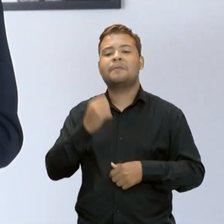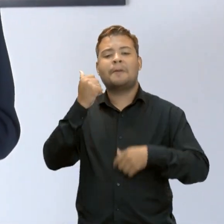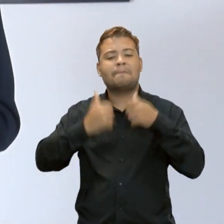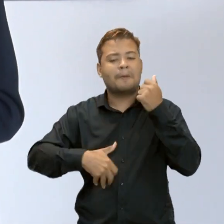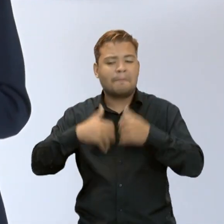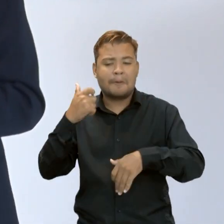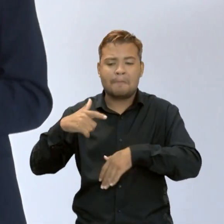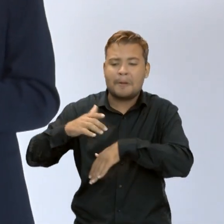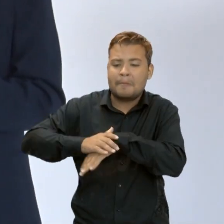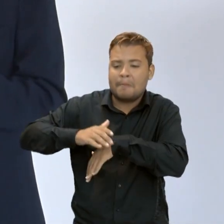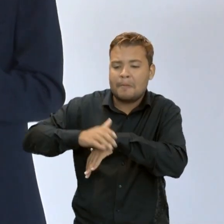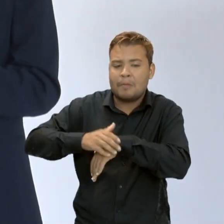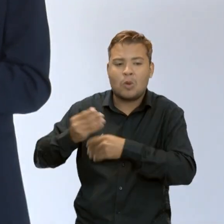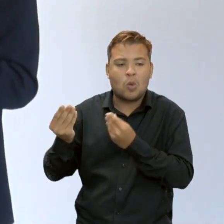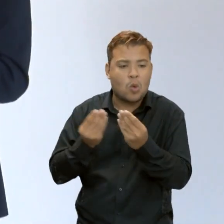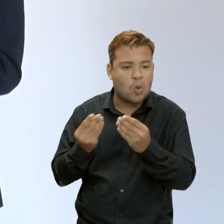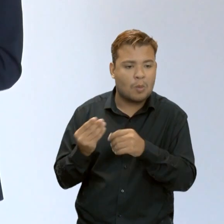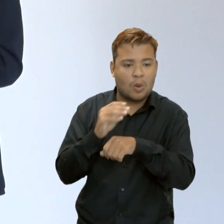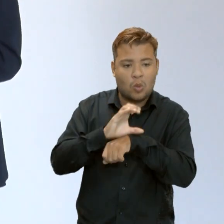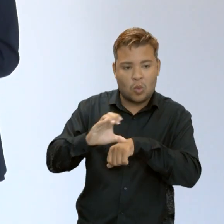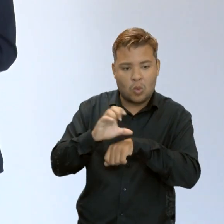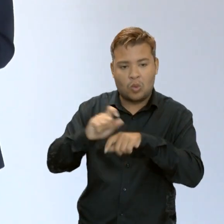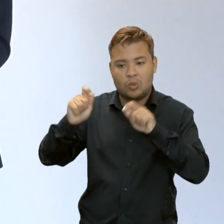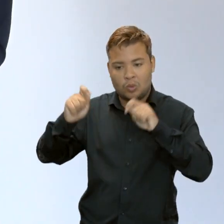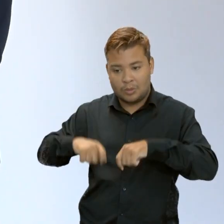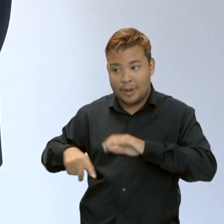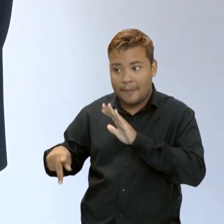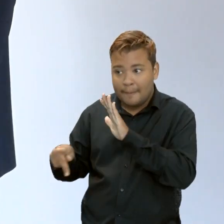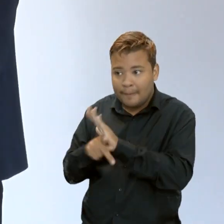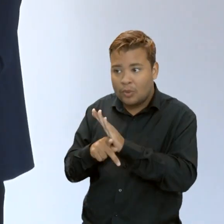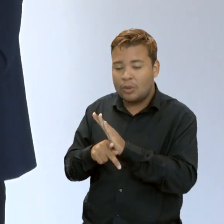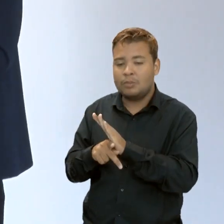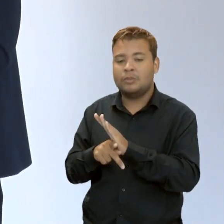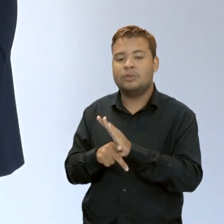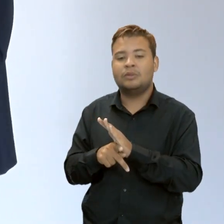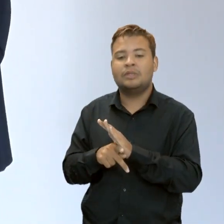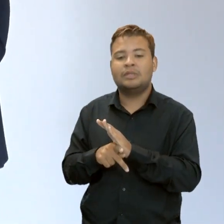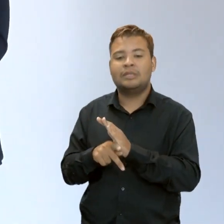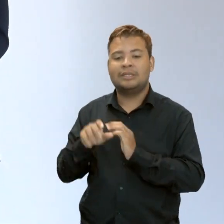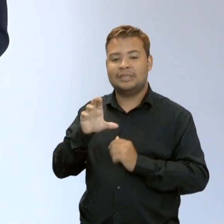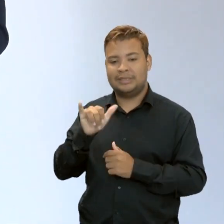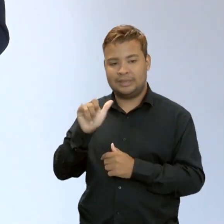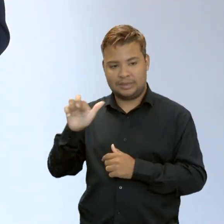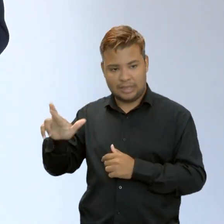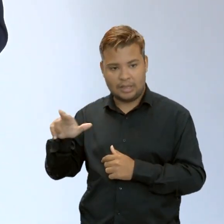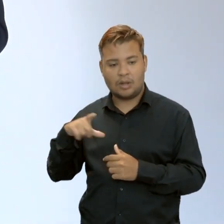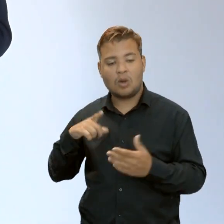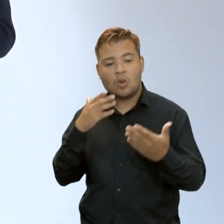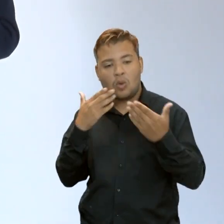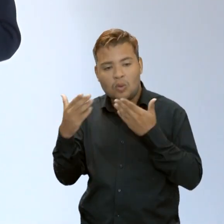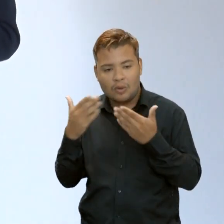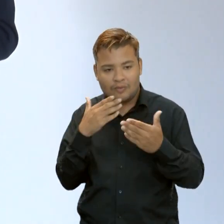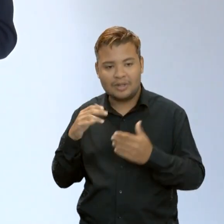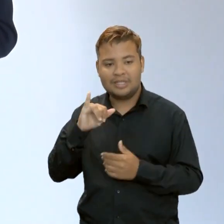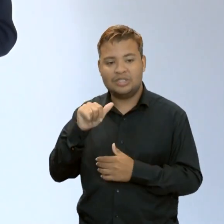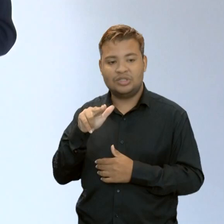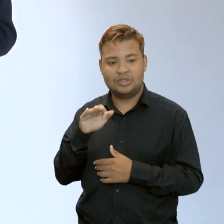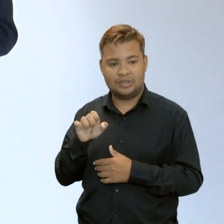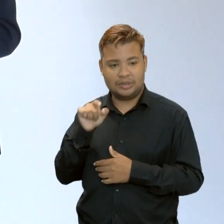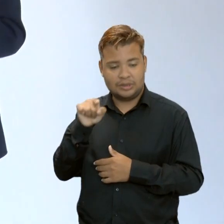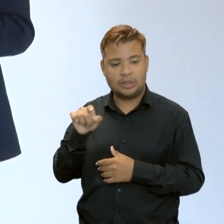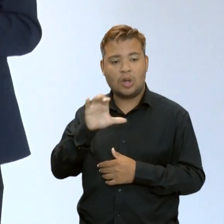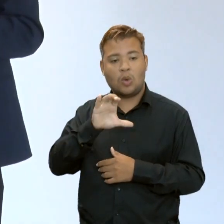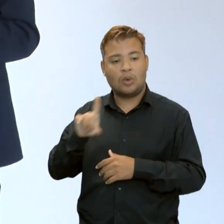essa oferta de cursos de capacitação pelo C A gente conversa com Janice Lopes adora pedagógica e de gestão